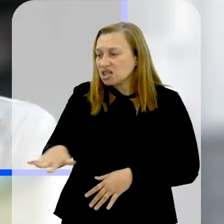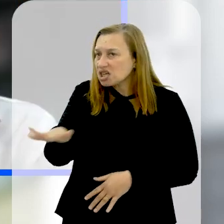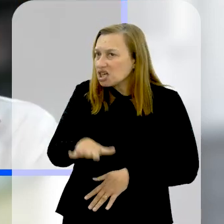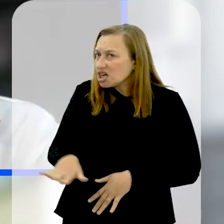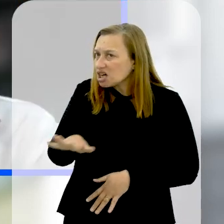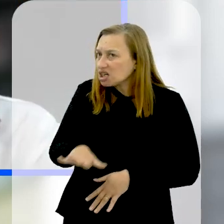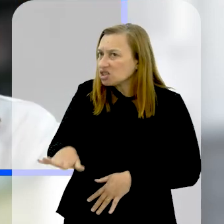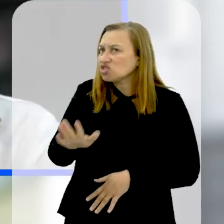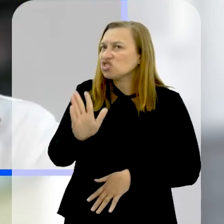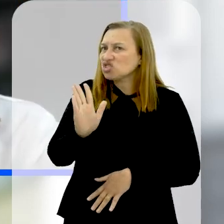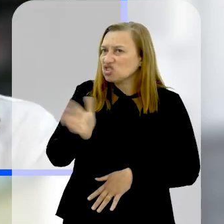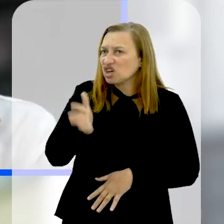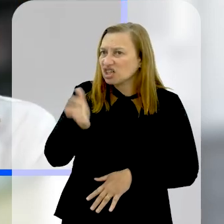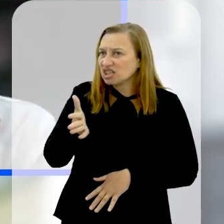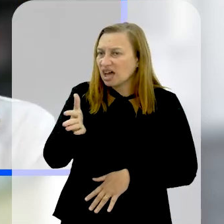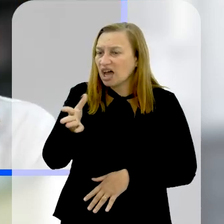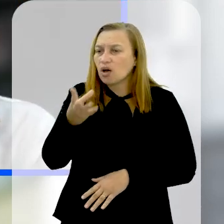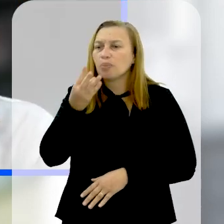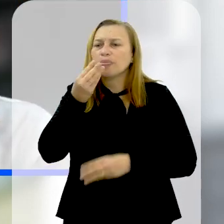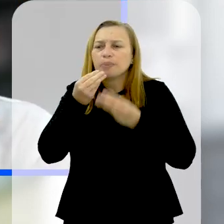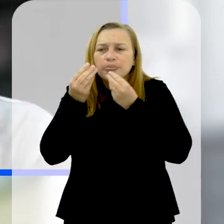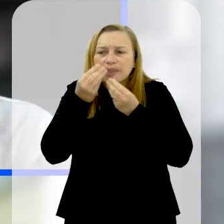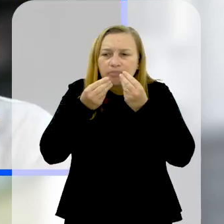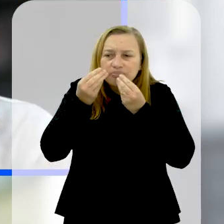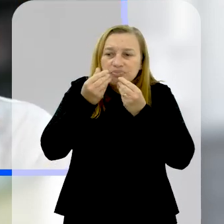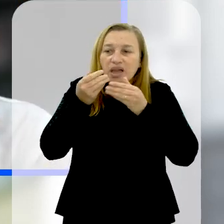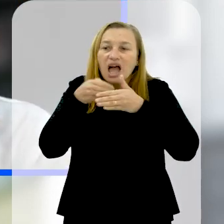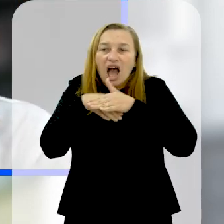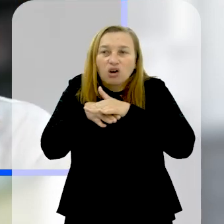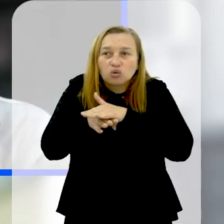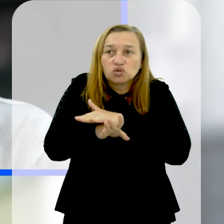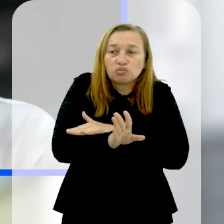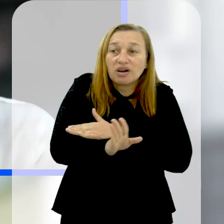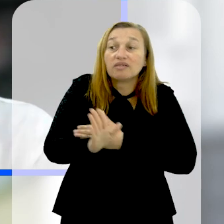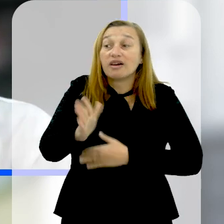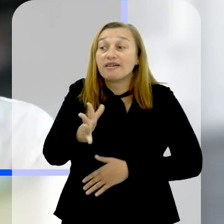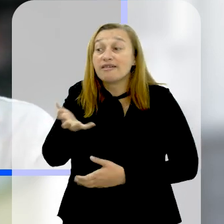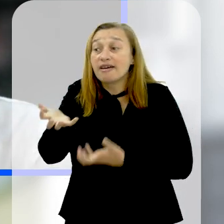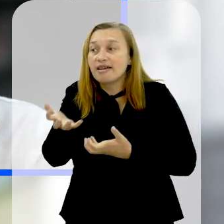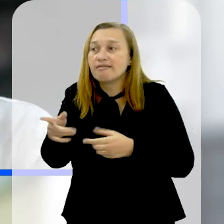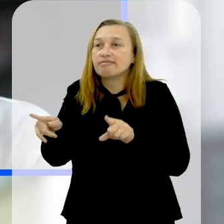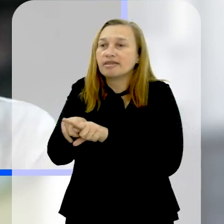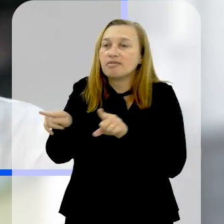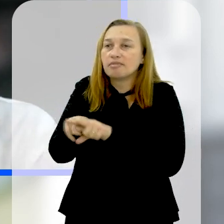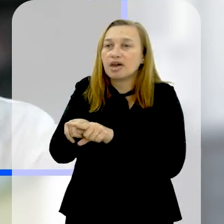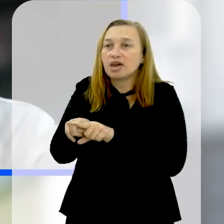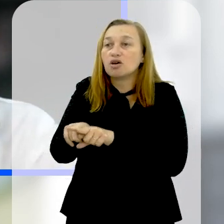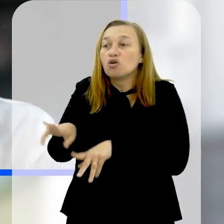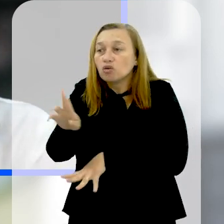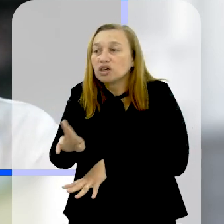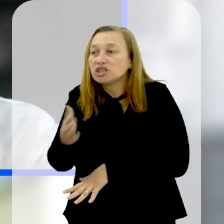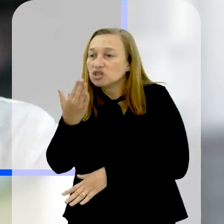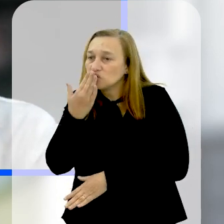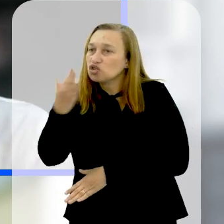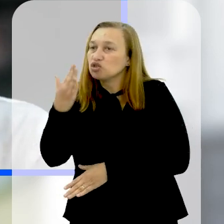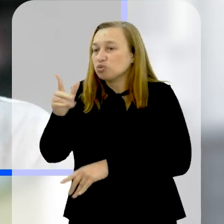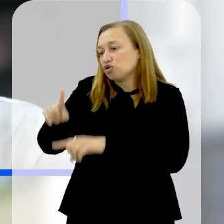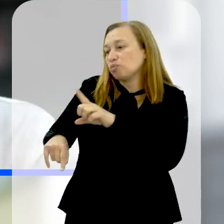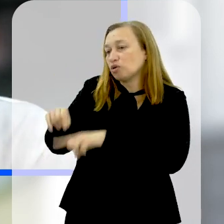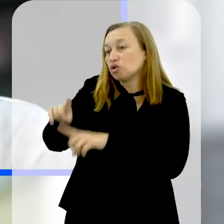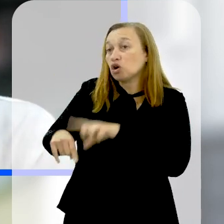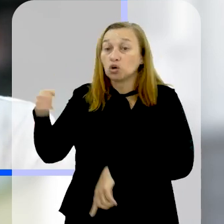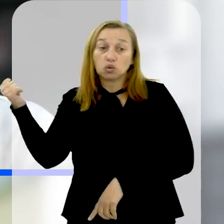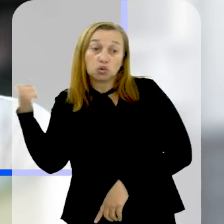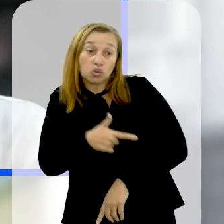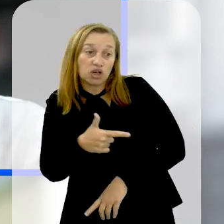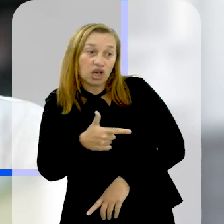essa criança que já está com aquele paladar habituado vai preferir também consumir esse tipo de coisa